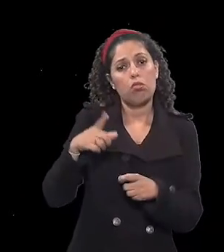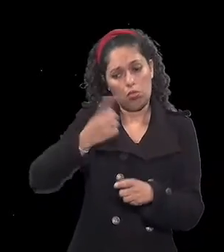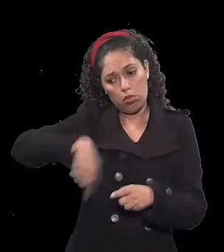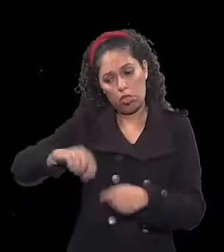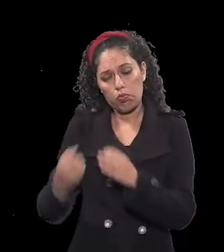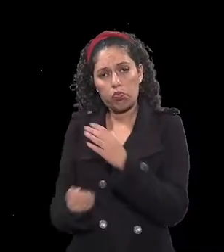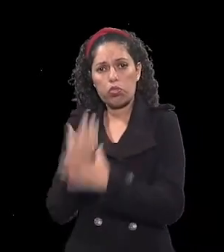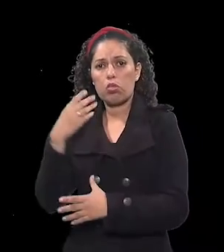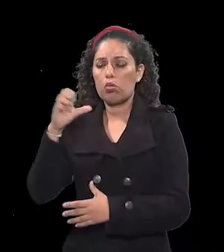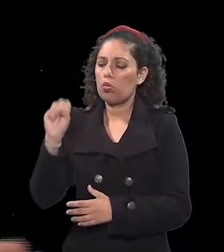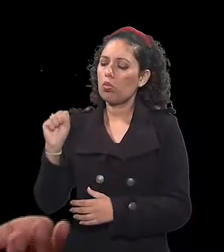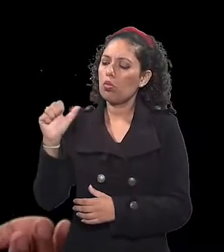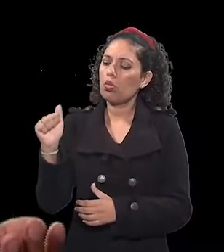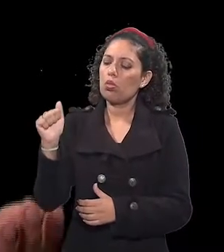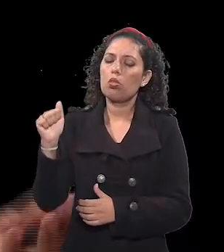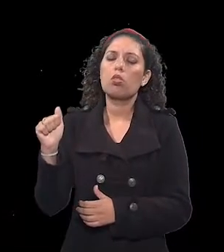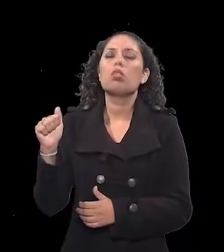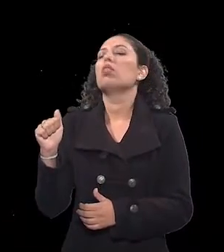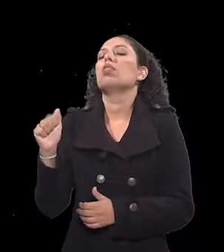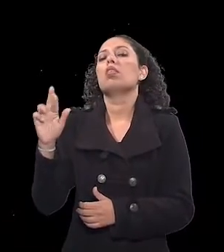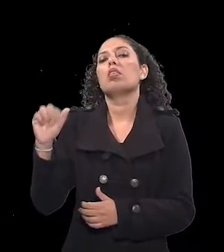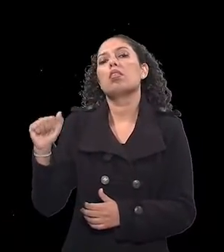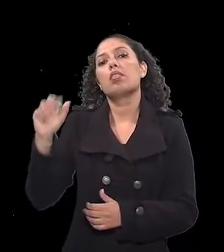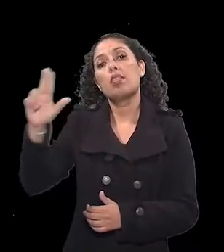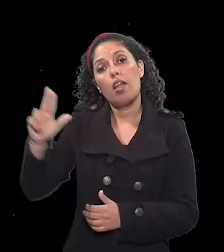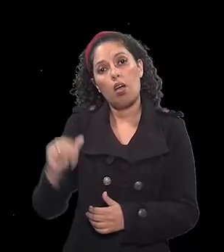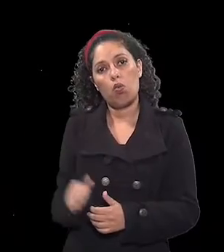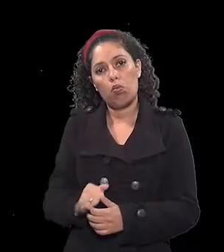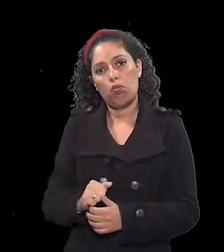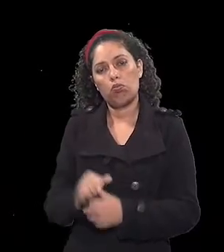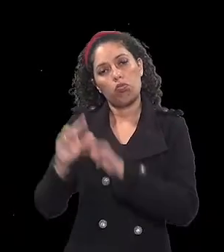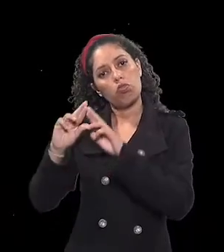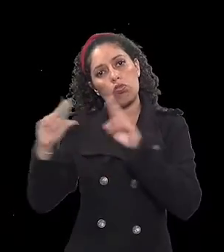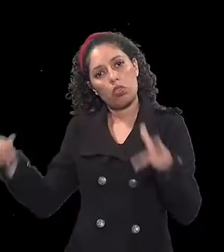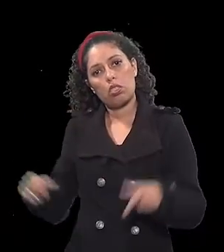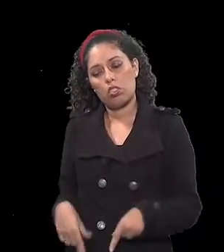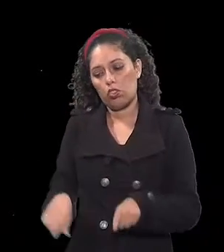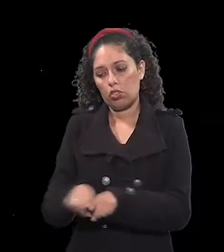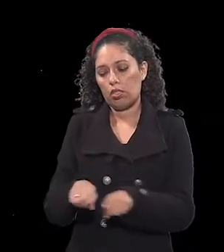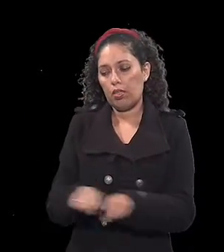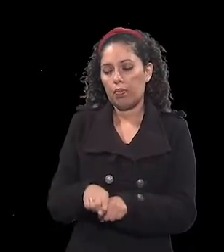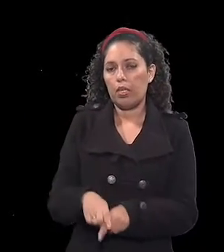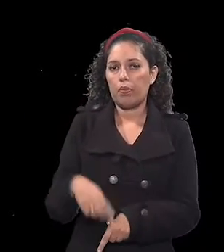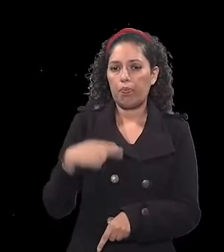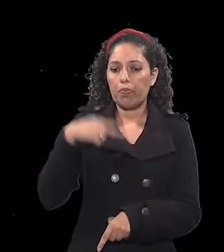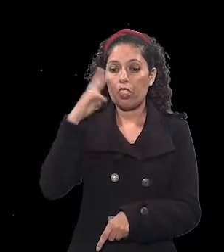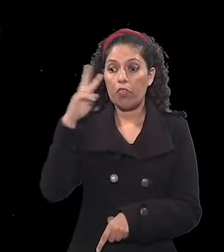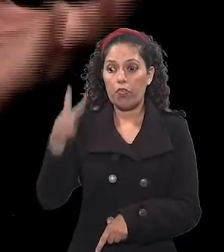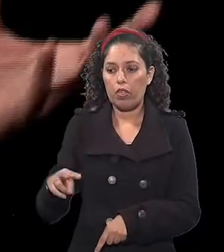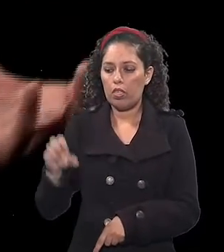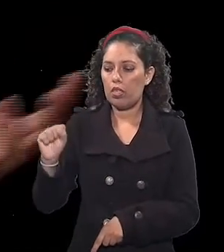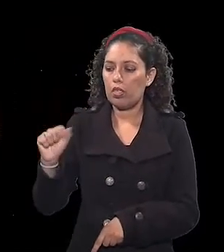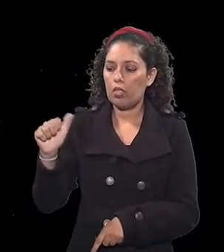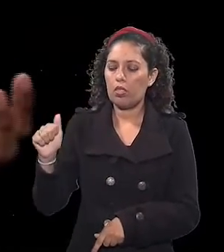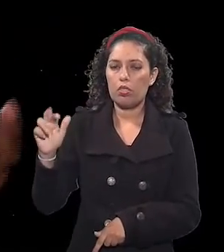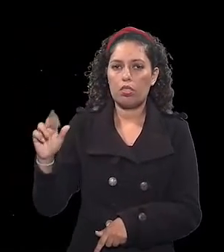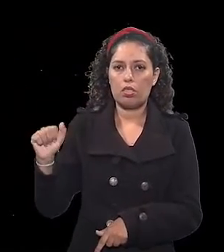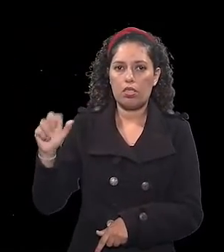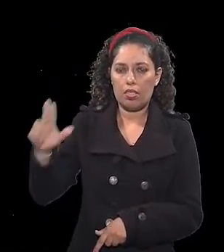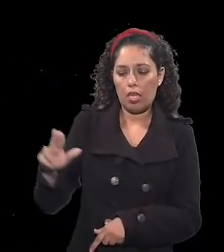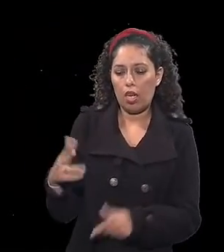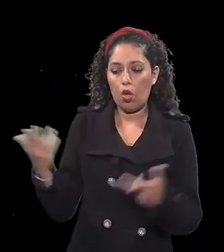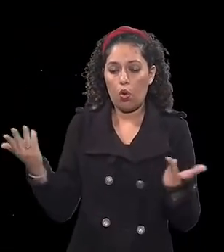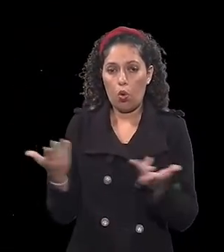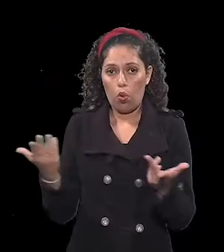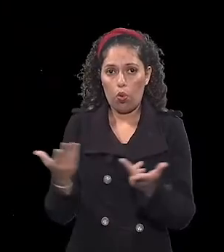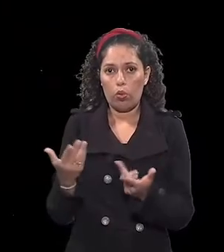uma possibilidade nessa. O Maca apresentou isso. E também não é simplesmente aquela questão de moda, né? Eu vejo que o sarau está sendo propagado,